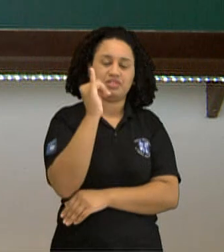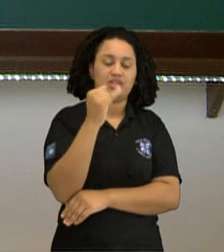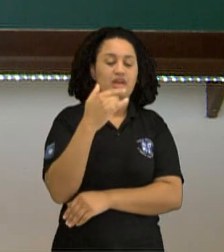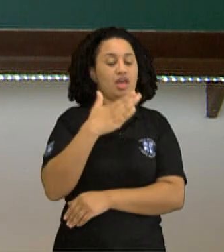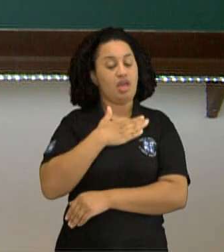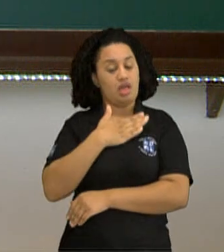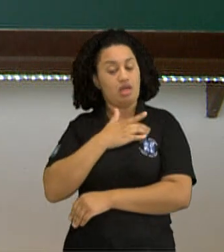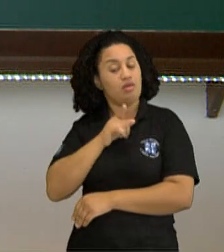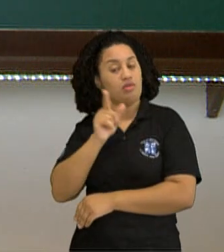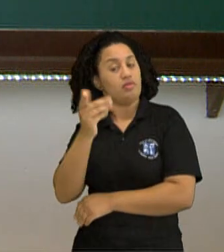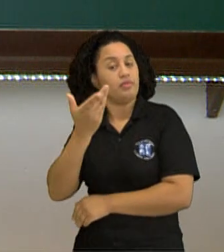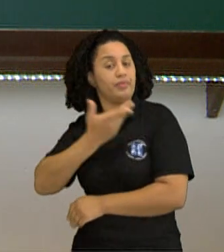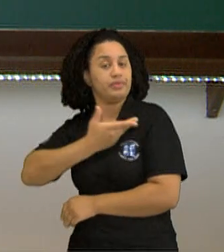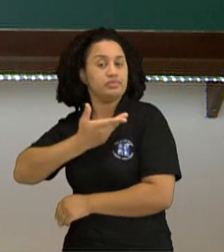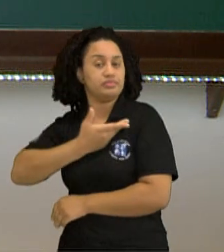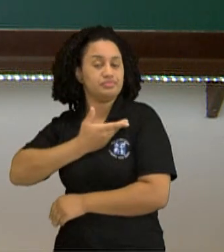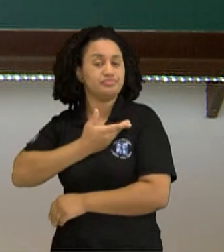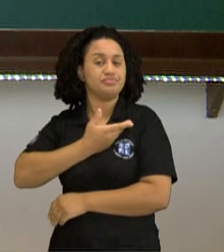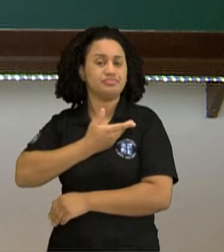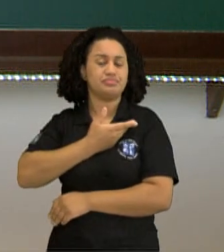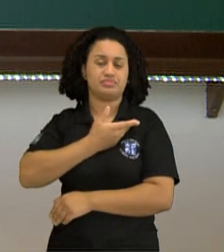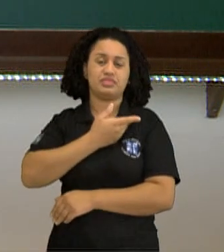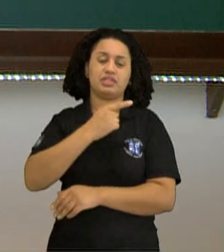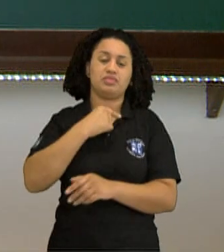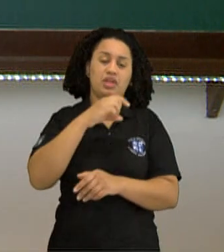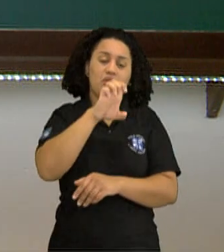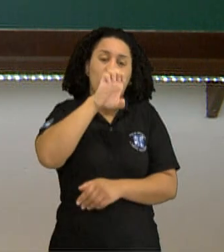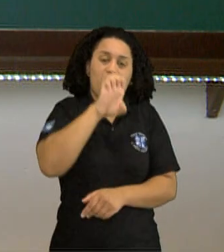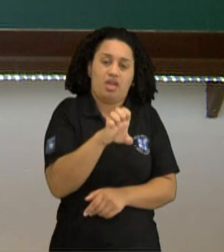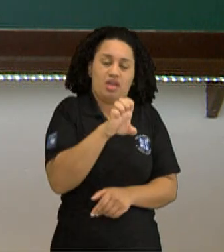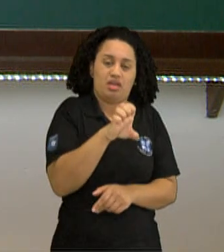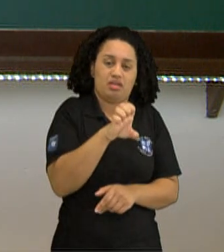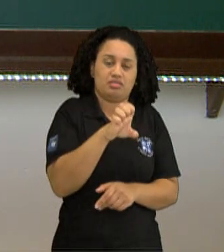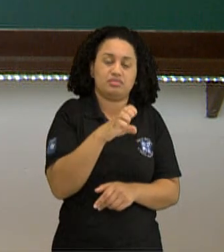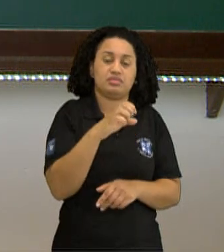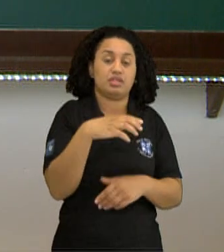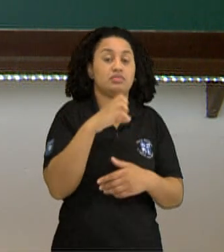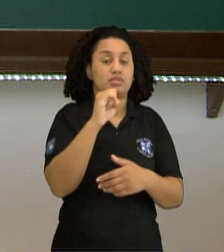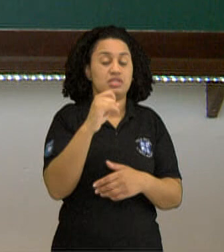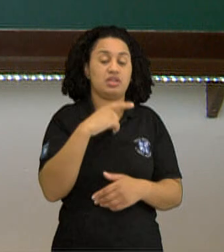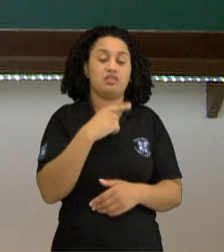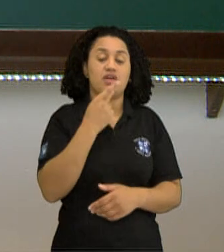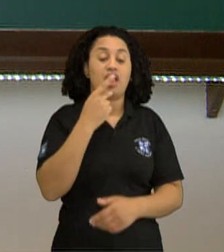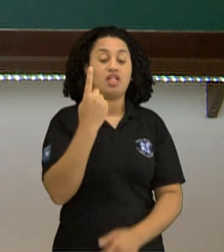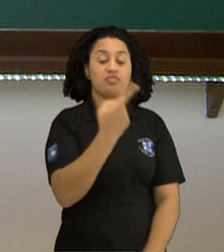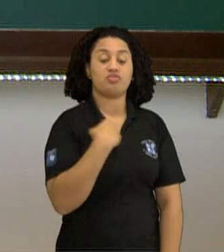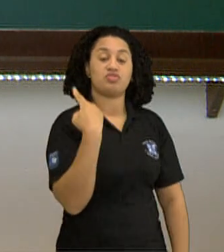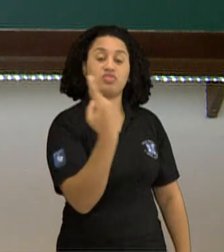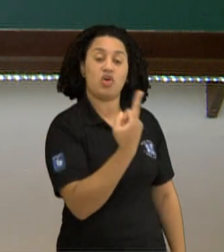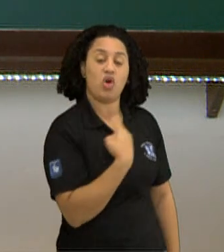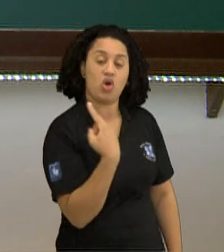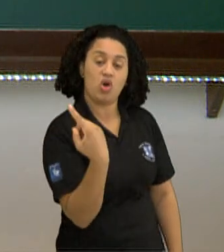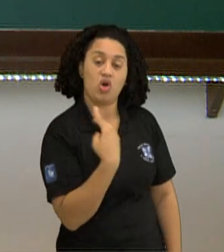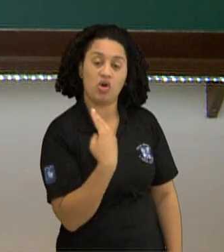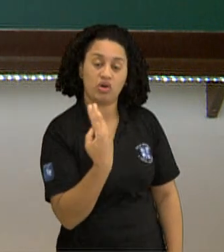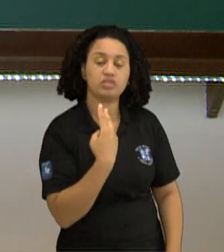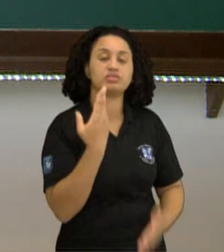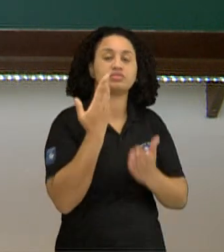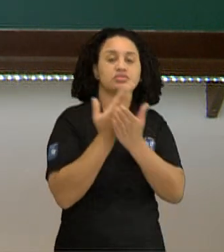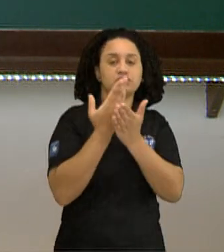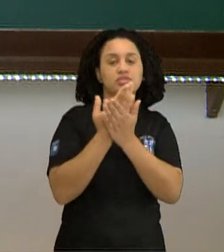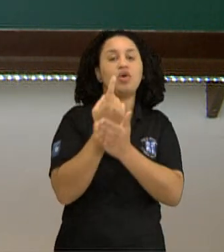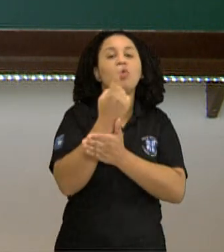eu, nem o amigo. Tenho ali no meio o ezinho separando. Se eu disser nós estudamos, tenho apenas um